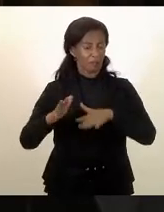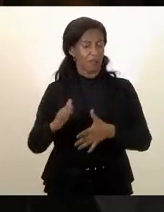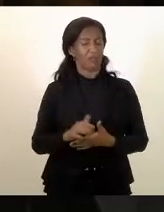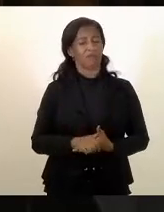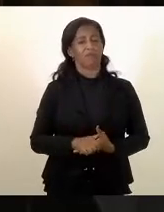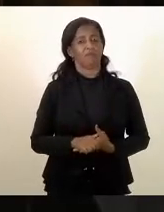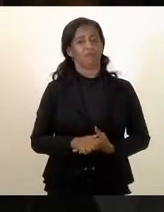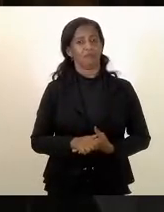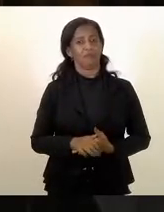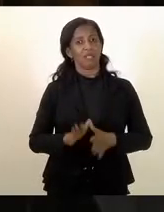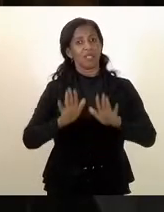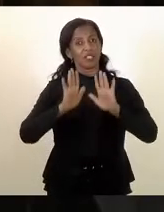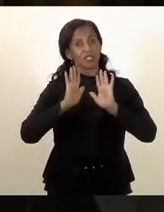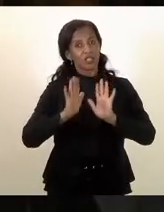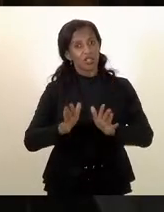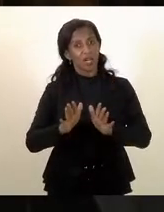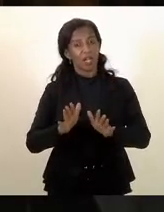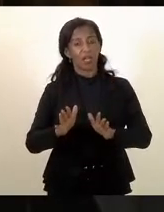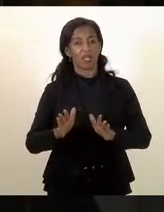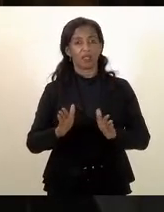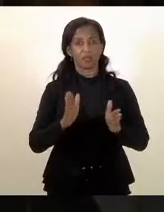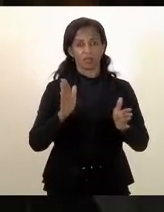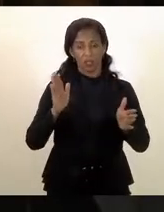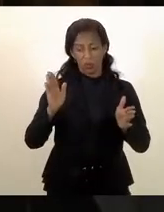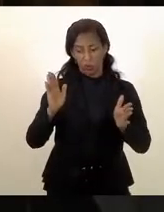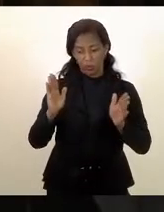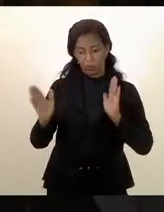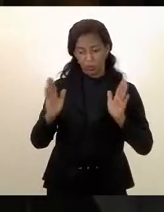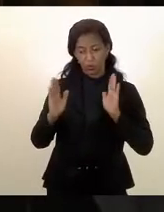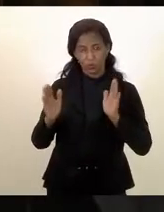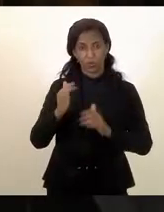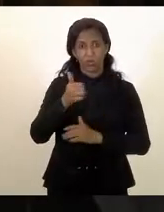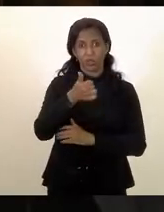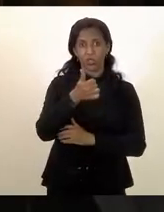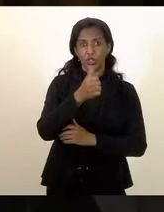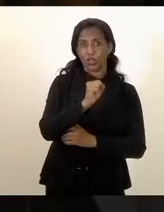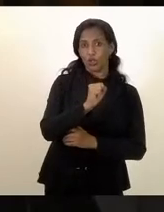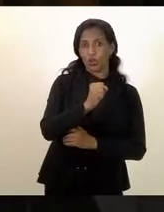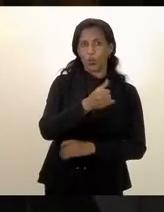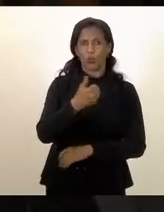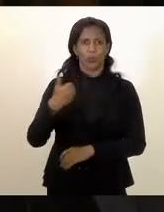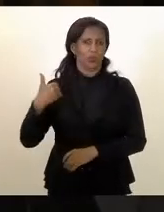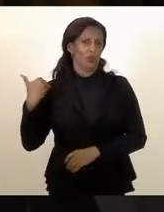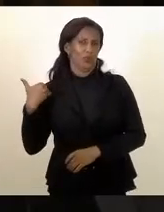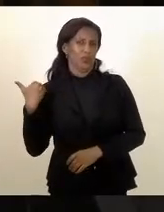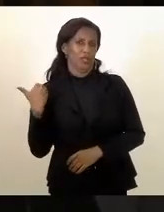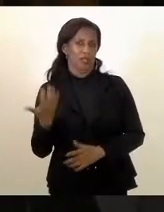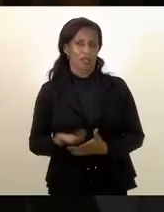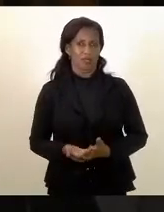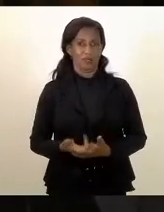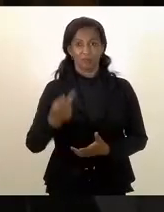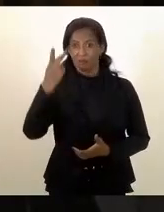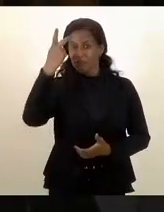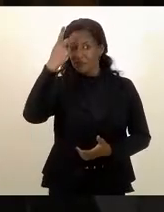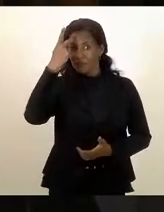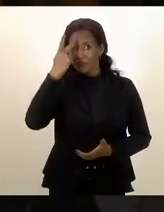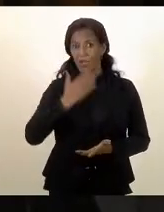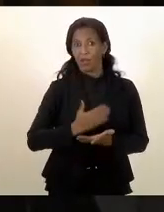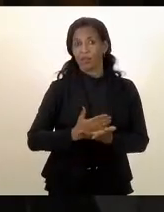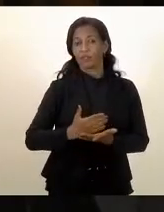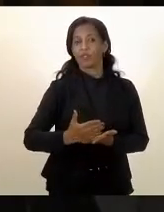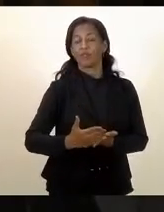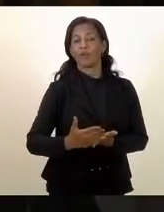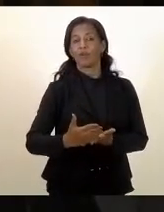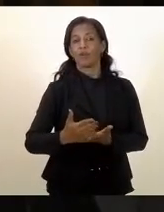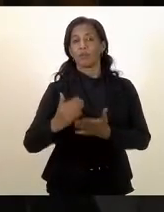já estão na faixa entre 18 e 21 anos de vacinação São Paulo já vai começar a vacinar